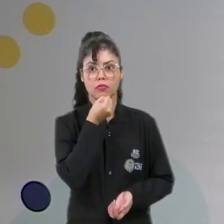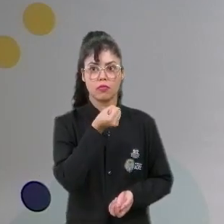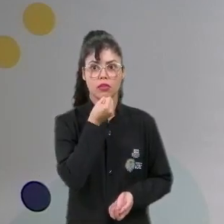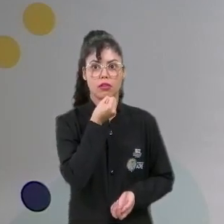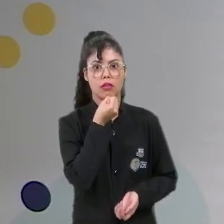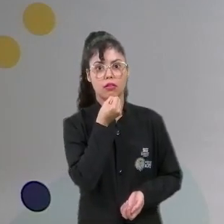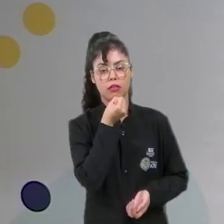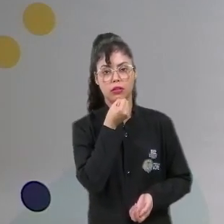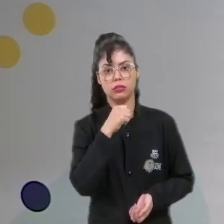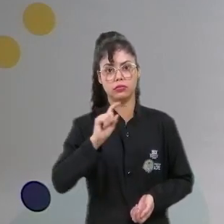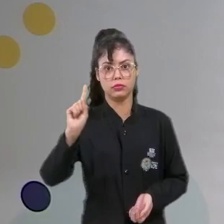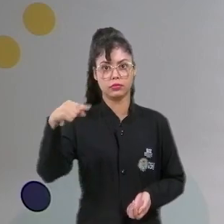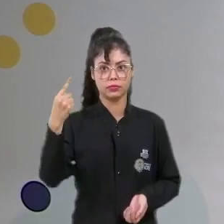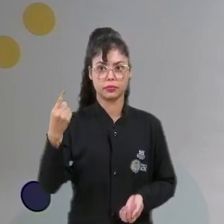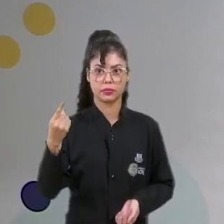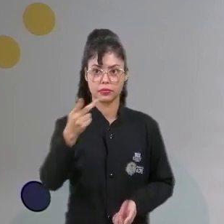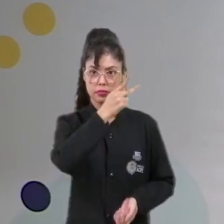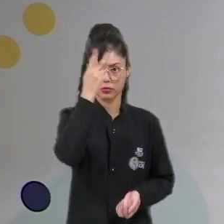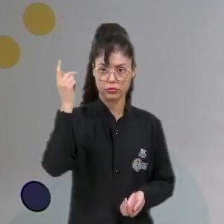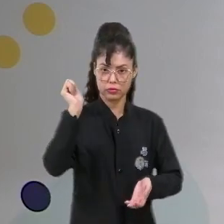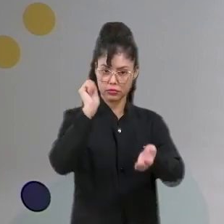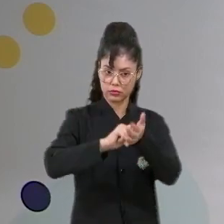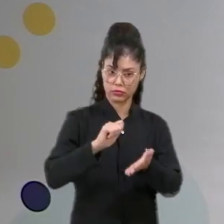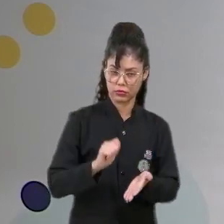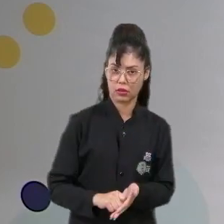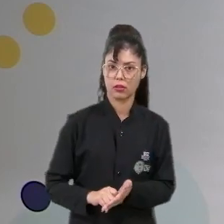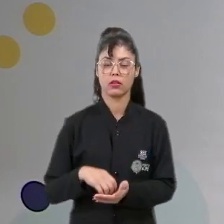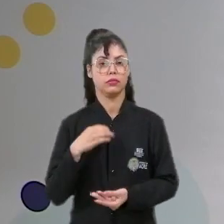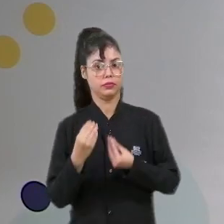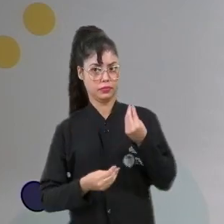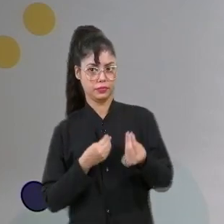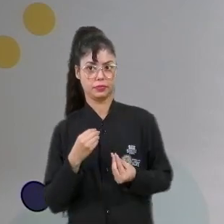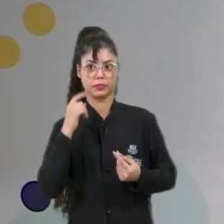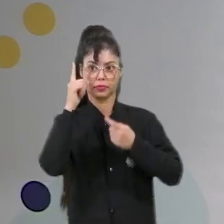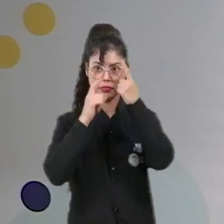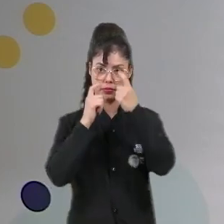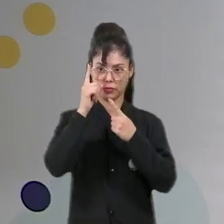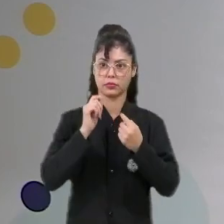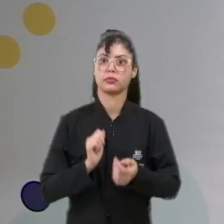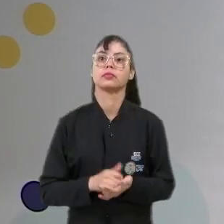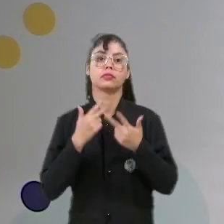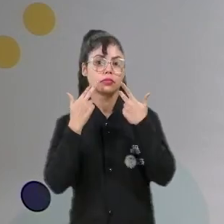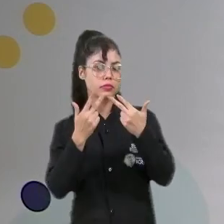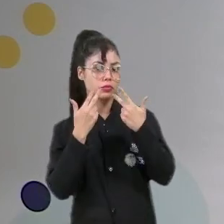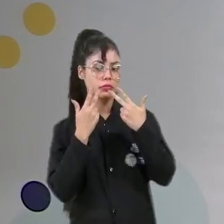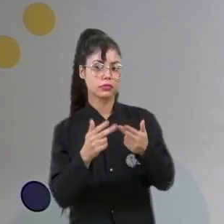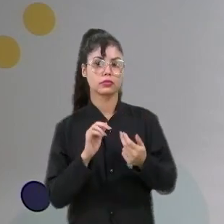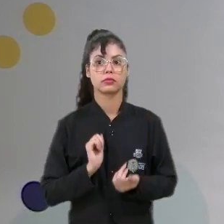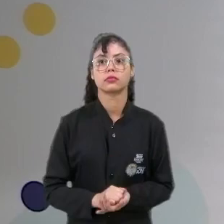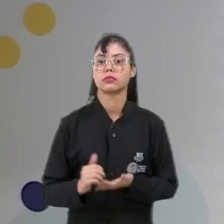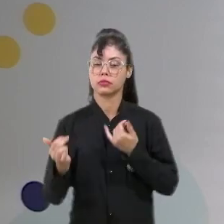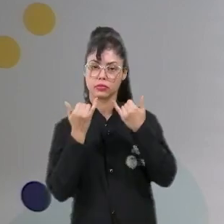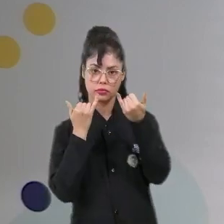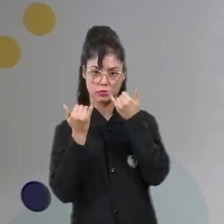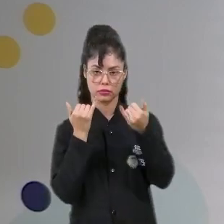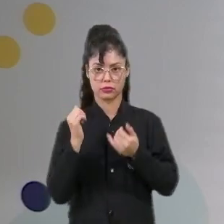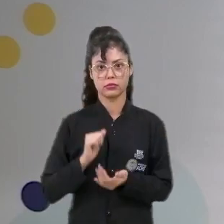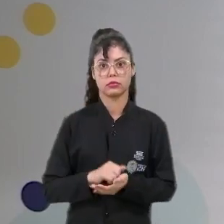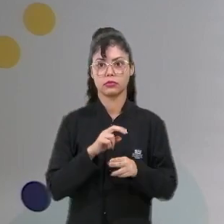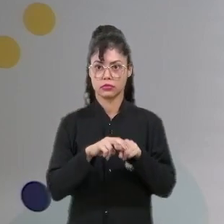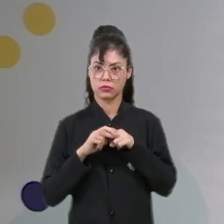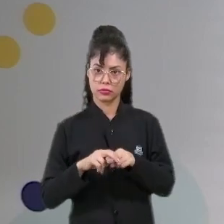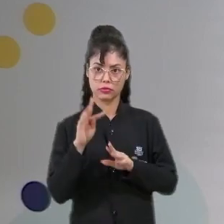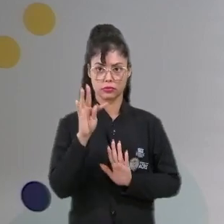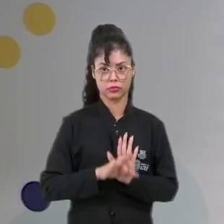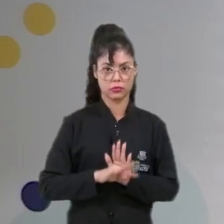jornalístico, que aquela pessoa que escreveu tinha como preocupação a notícia, a informação. Portanto, eu